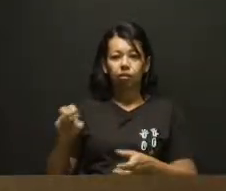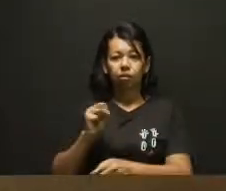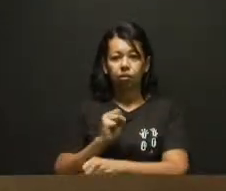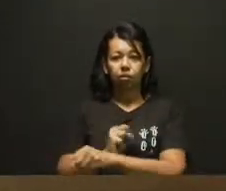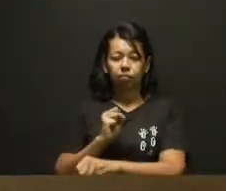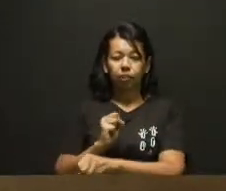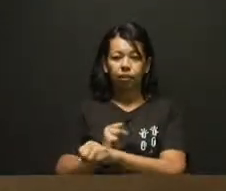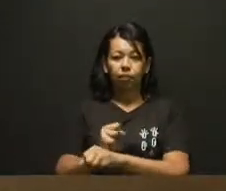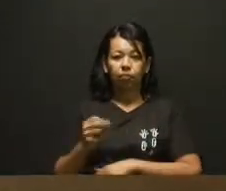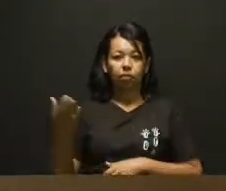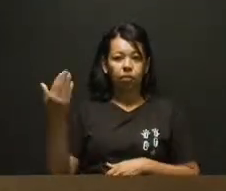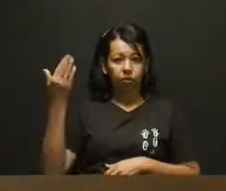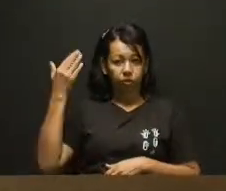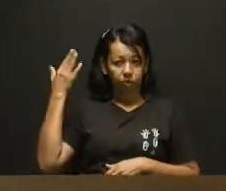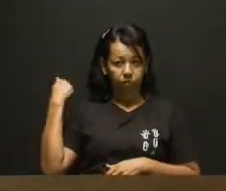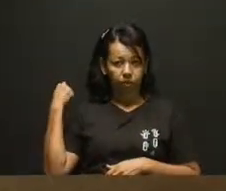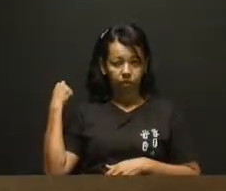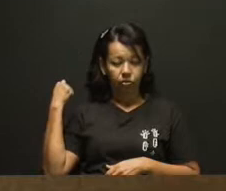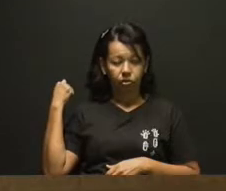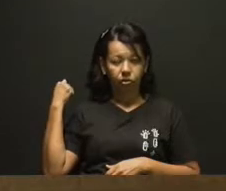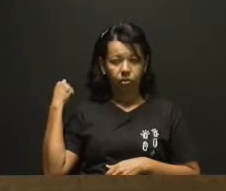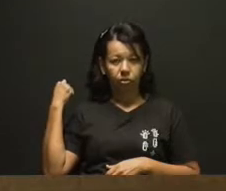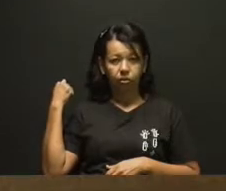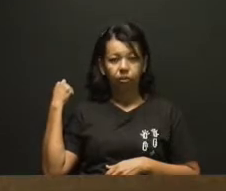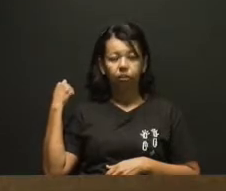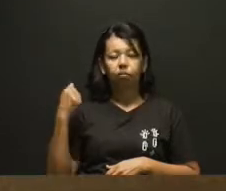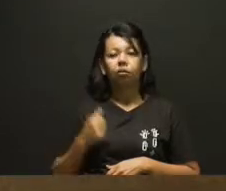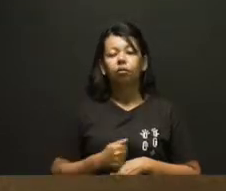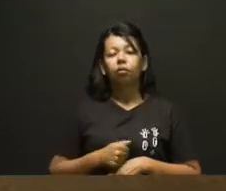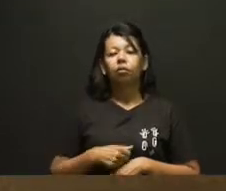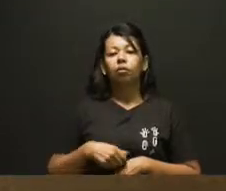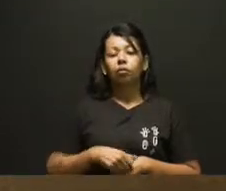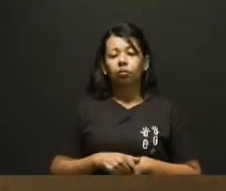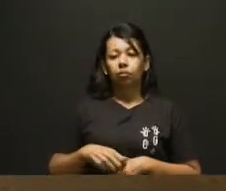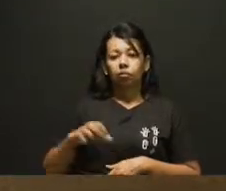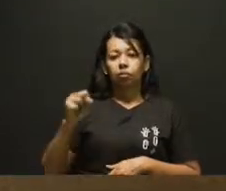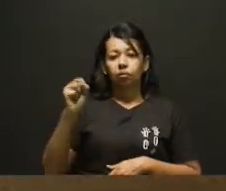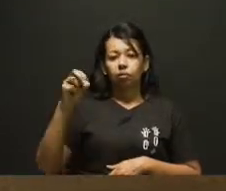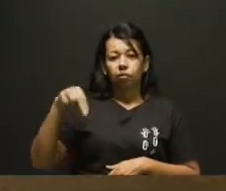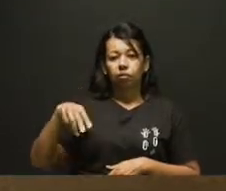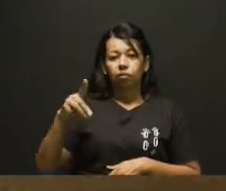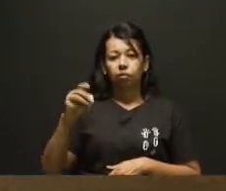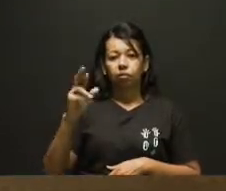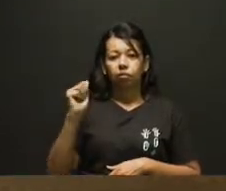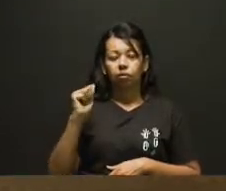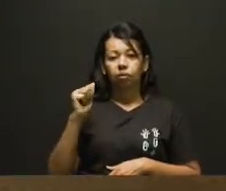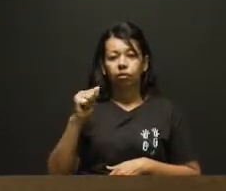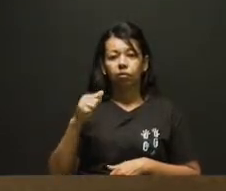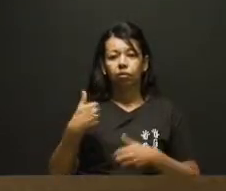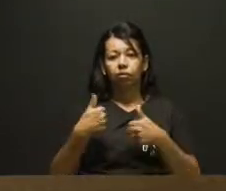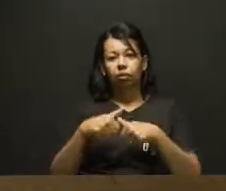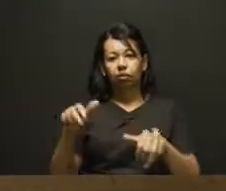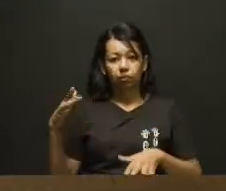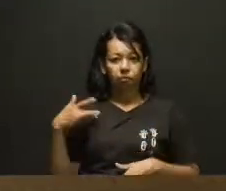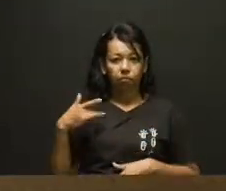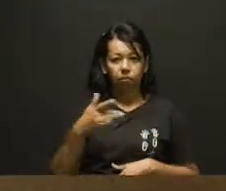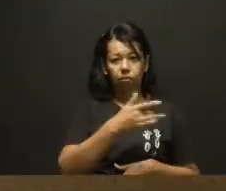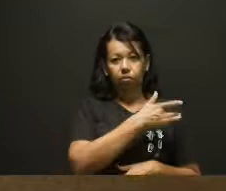e antigamente até quando a doutora sandra estava na pasta da saúde